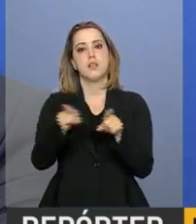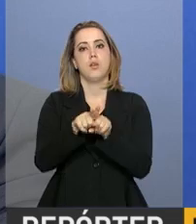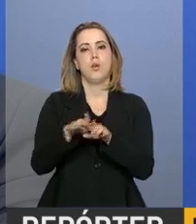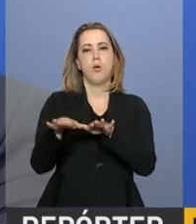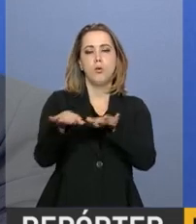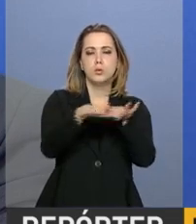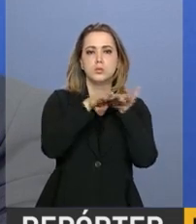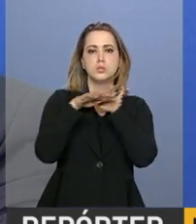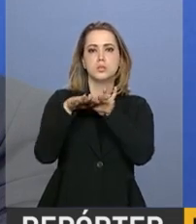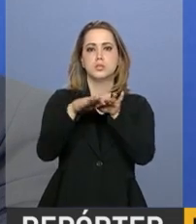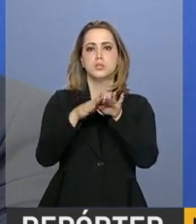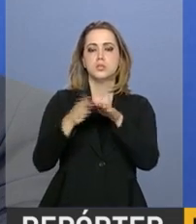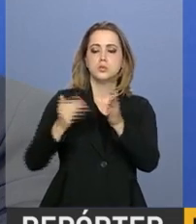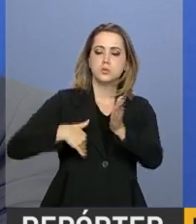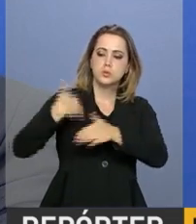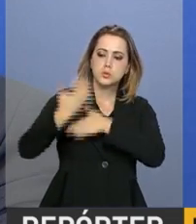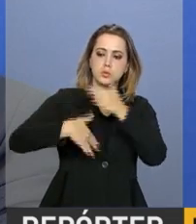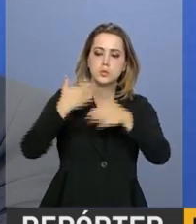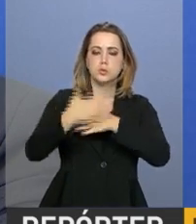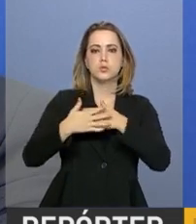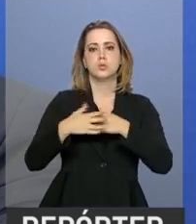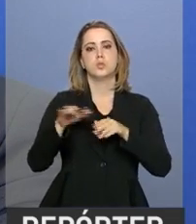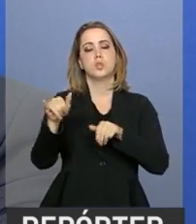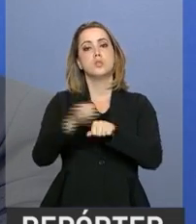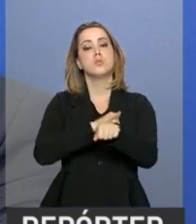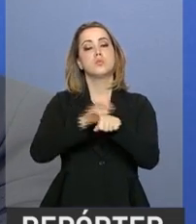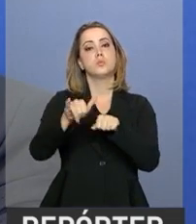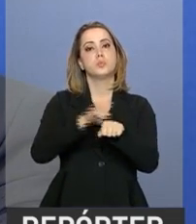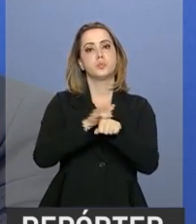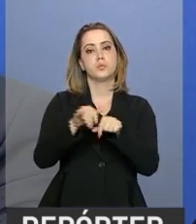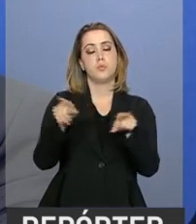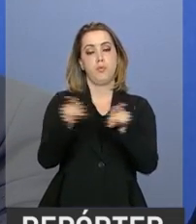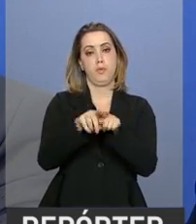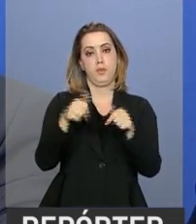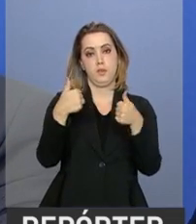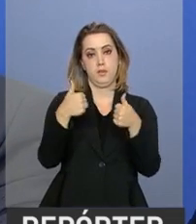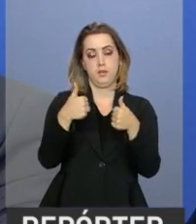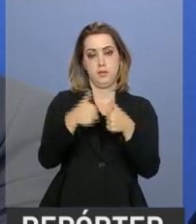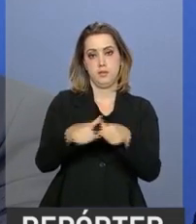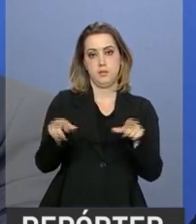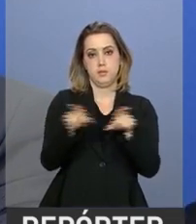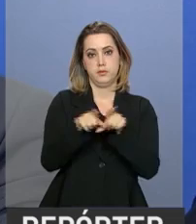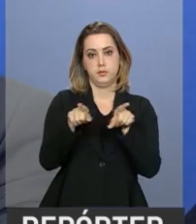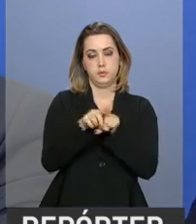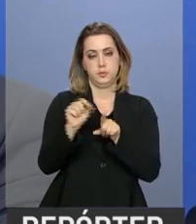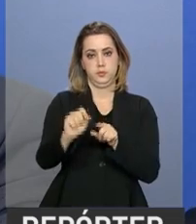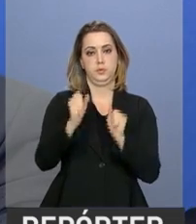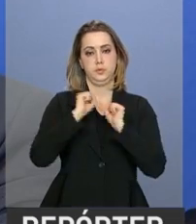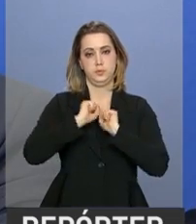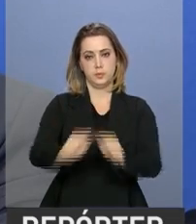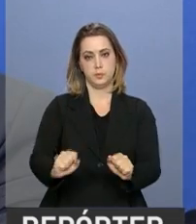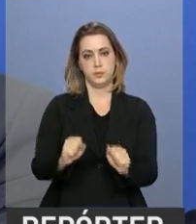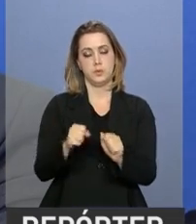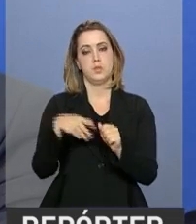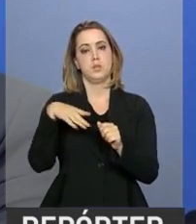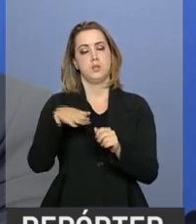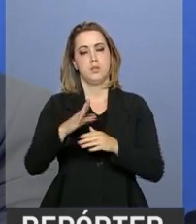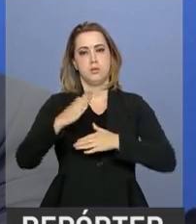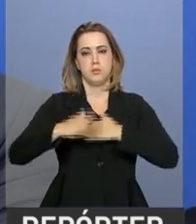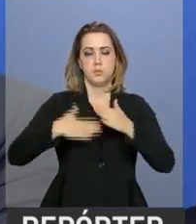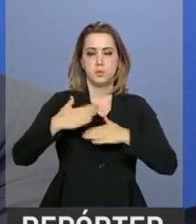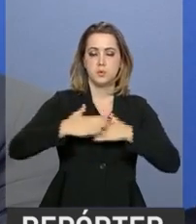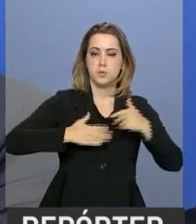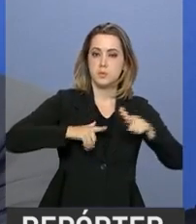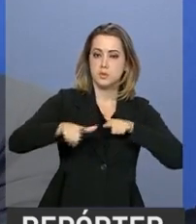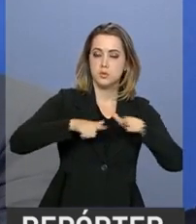entre a manutenção de projetos estratégicos e evidentemente o aparelhamento ea capacidade operacional das nossas